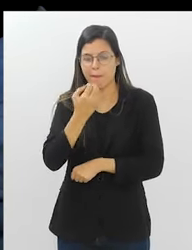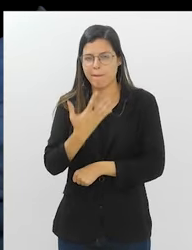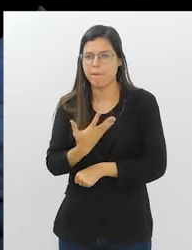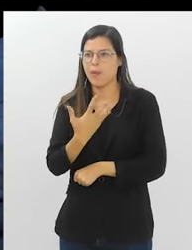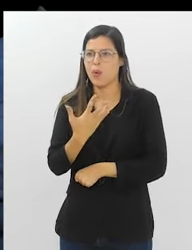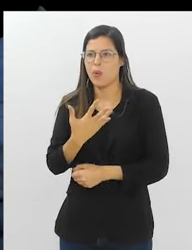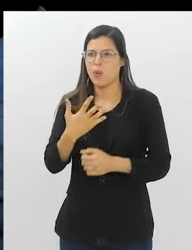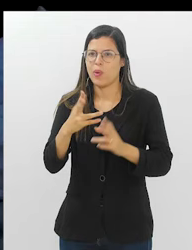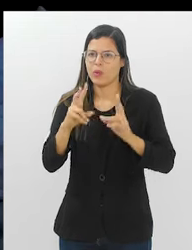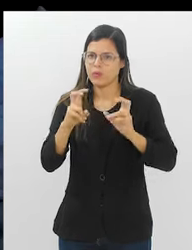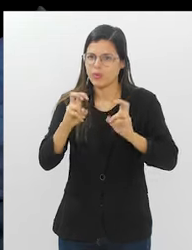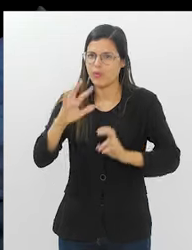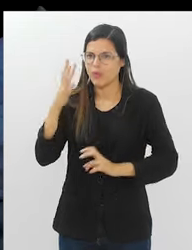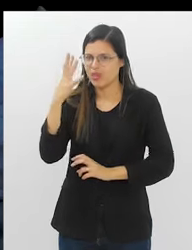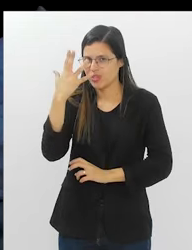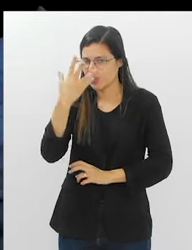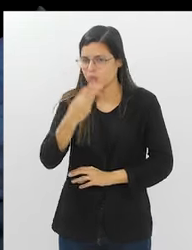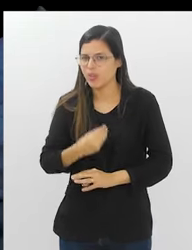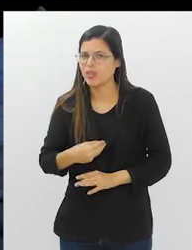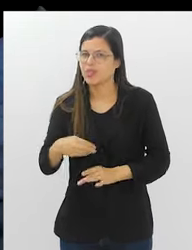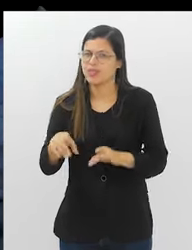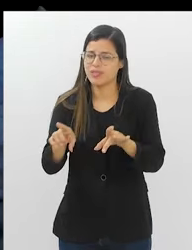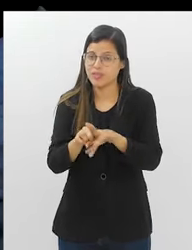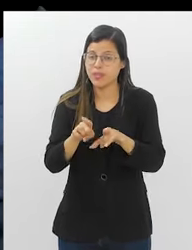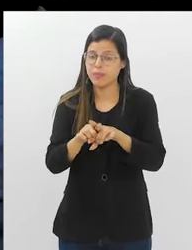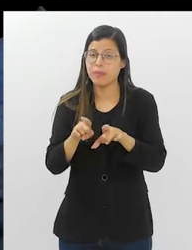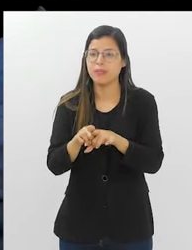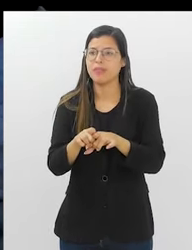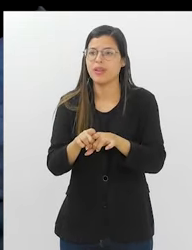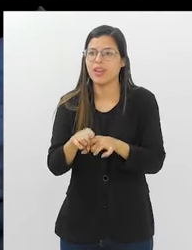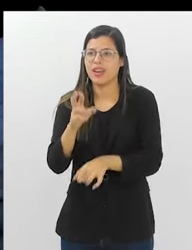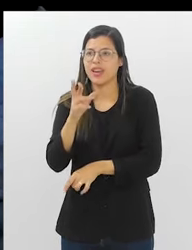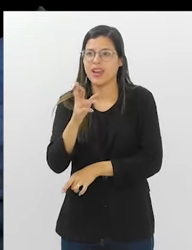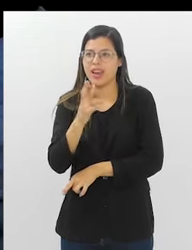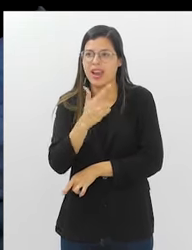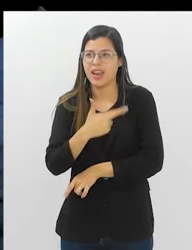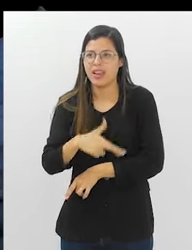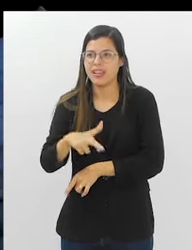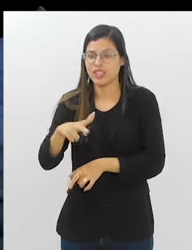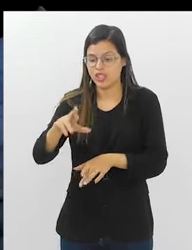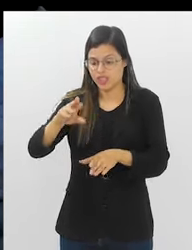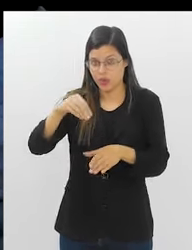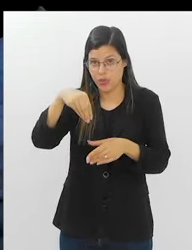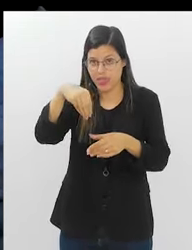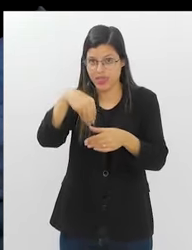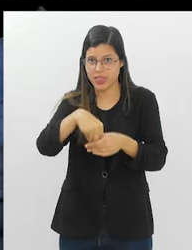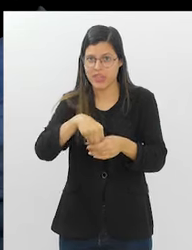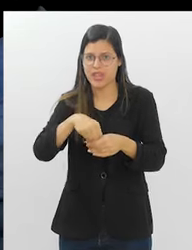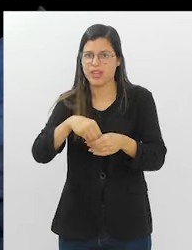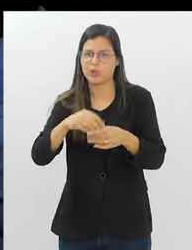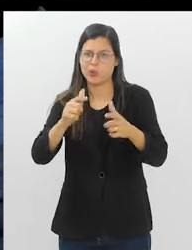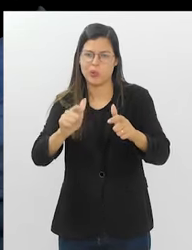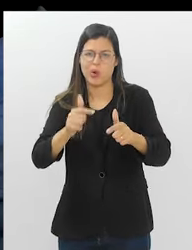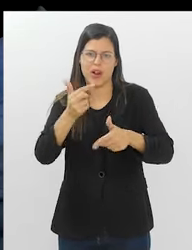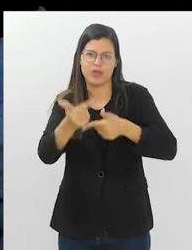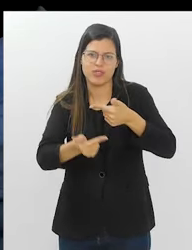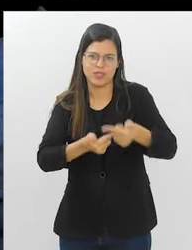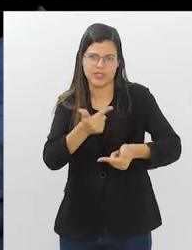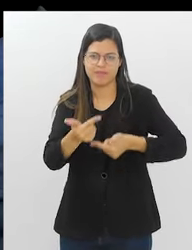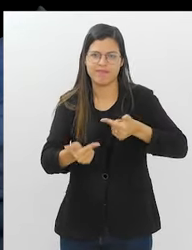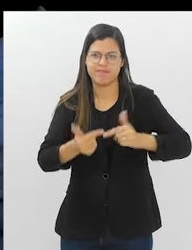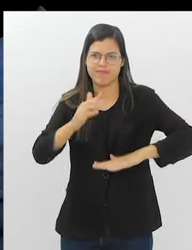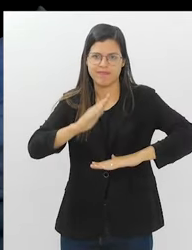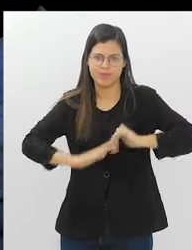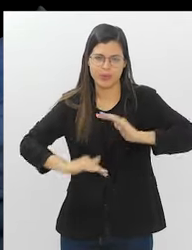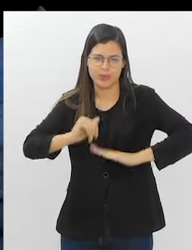conversa sobre não só o Espiritismo, mas como também a religião dentro do local